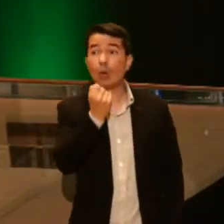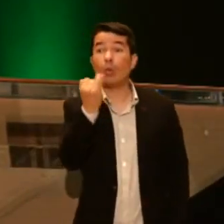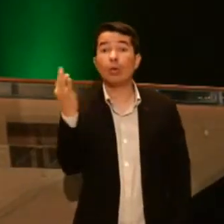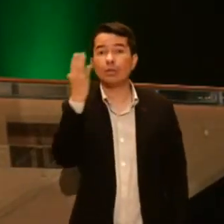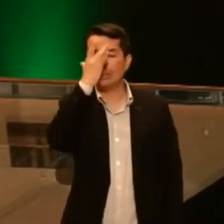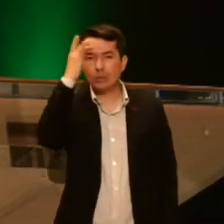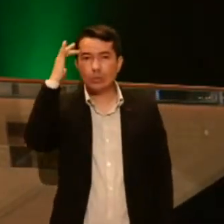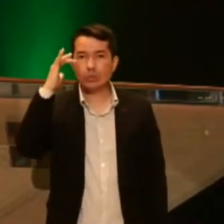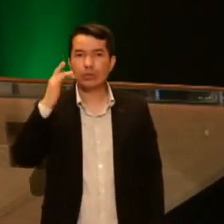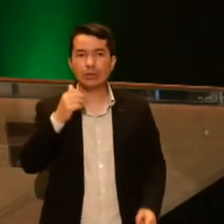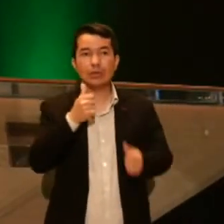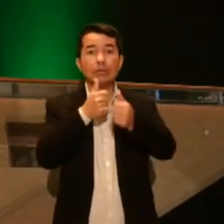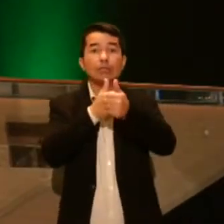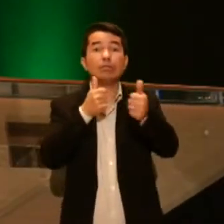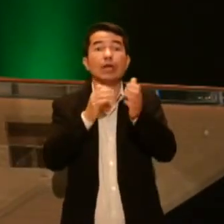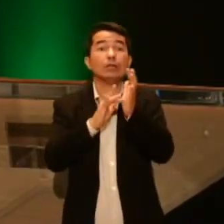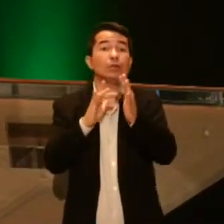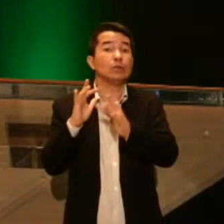Deus,